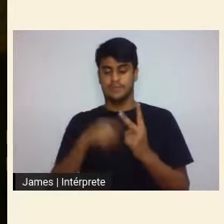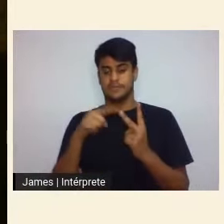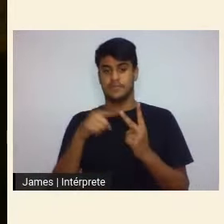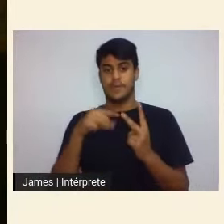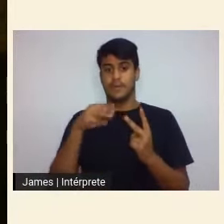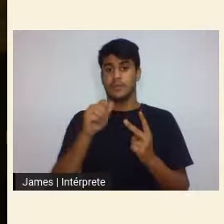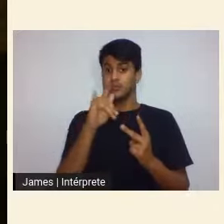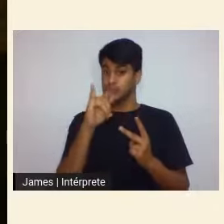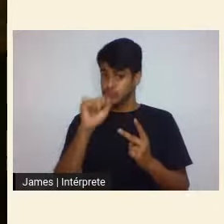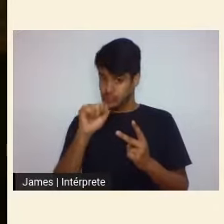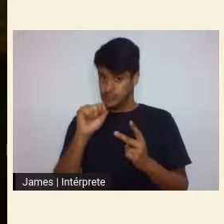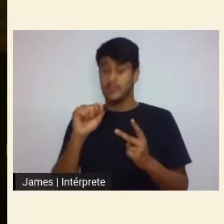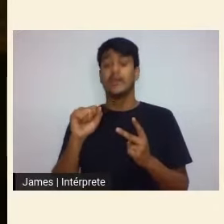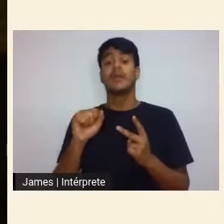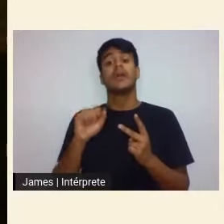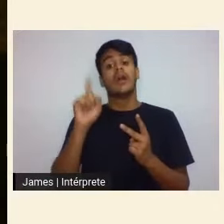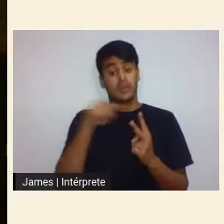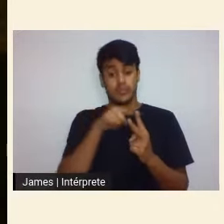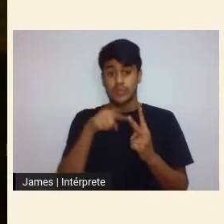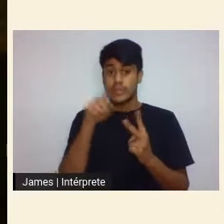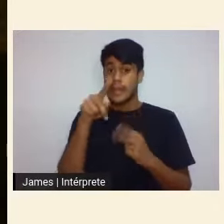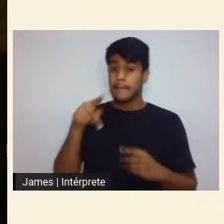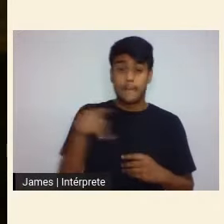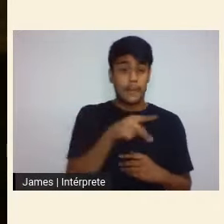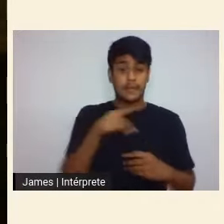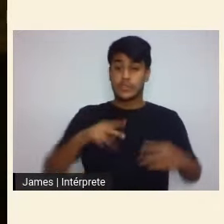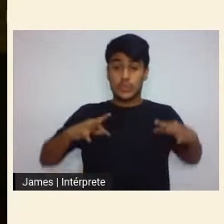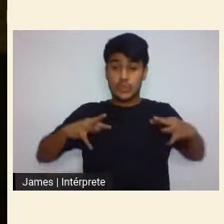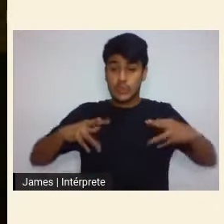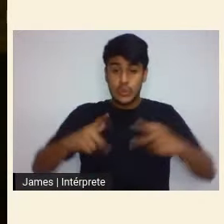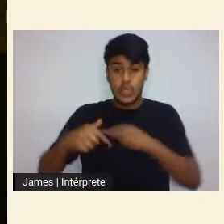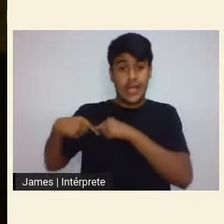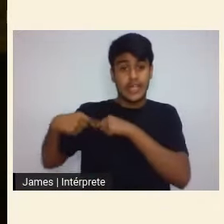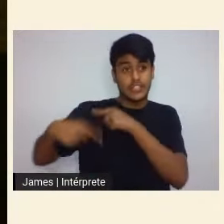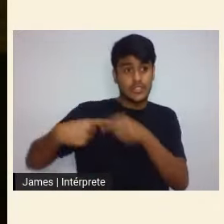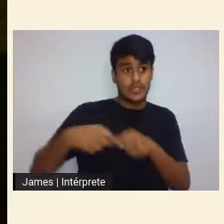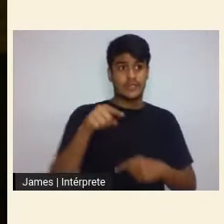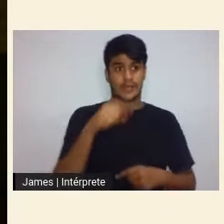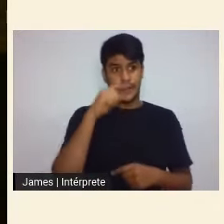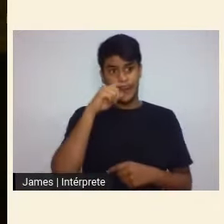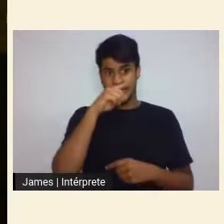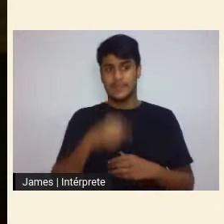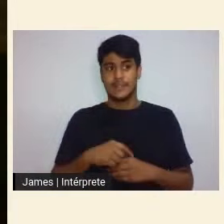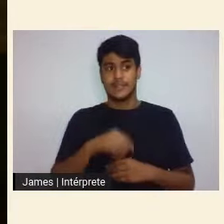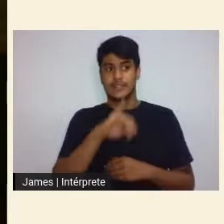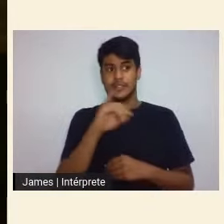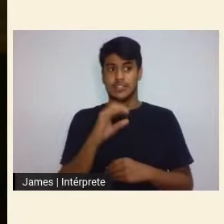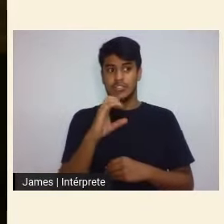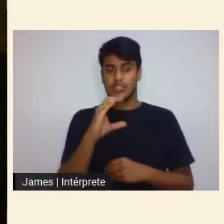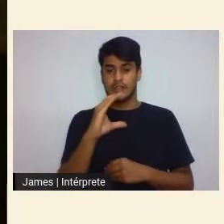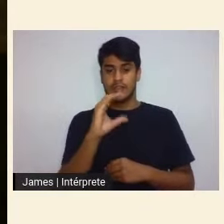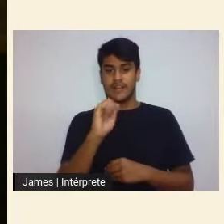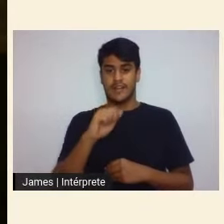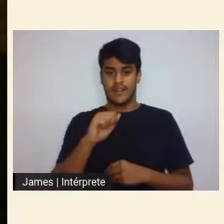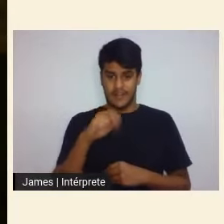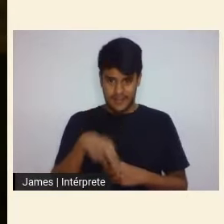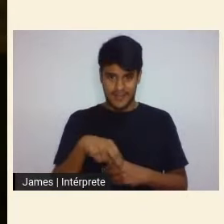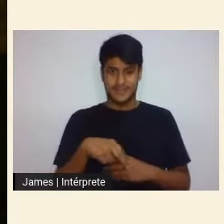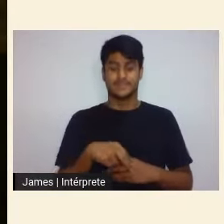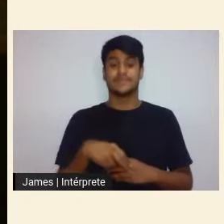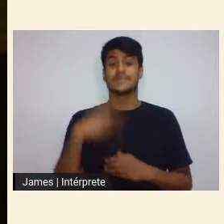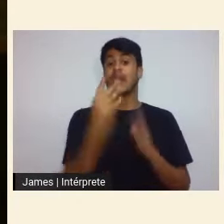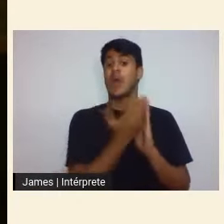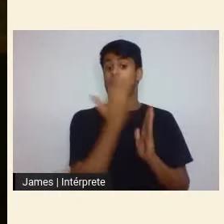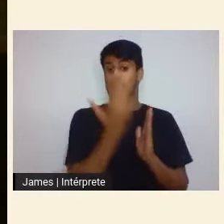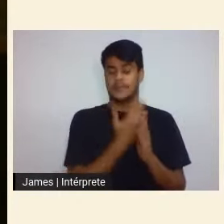figura, inclusive, que foi professor de toda aquela geração da revista Clima, Jacques Lambert também. Em suas obras,